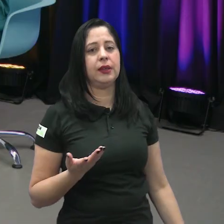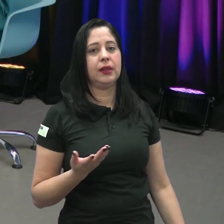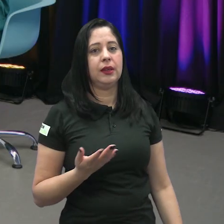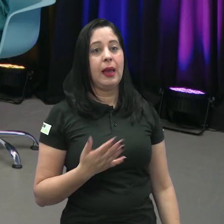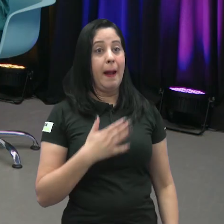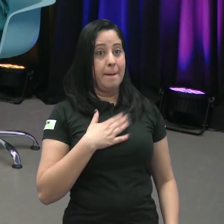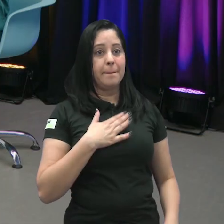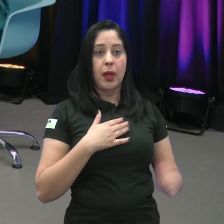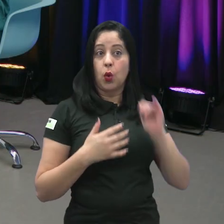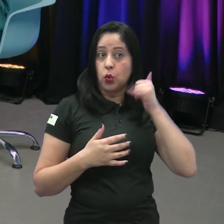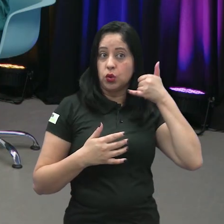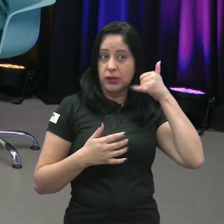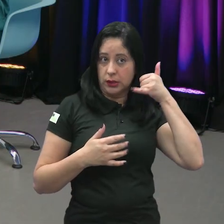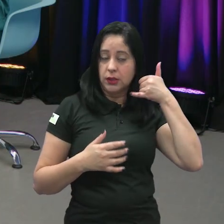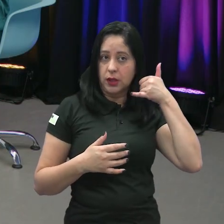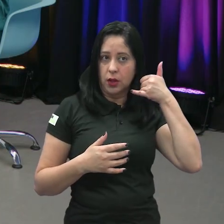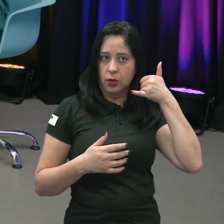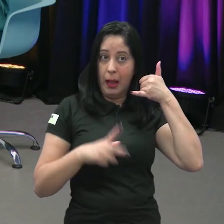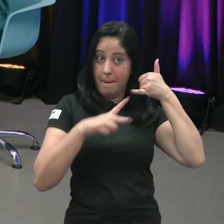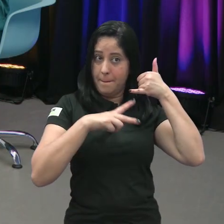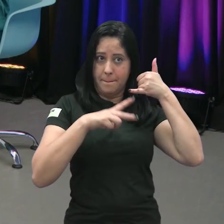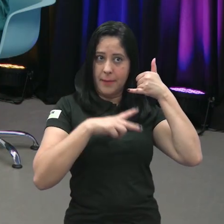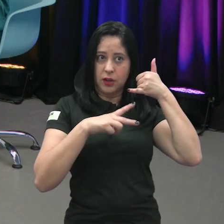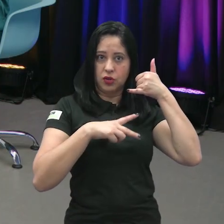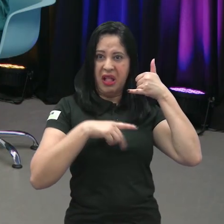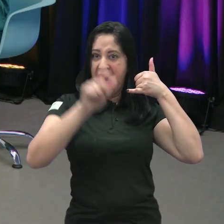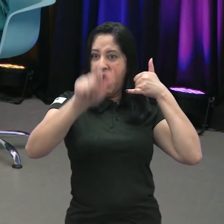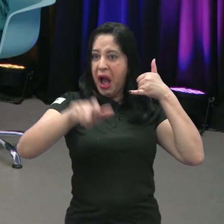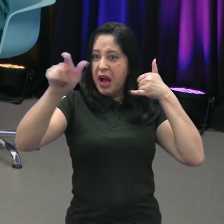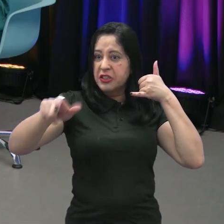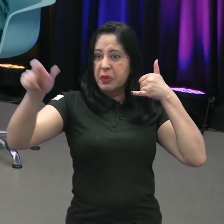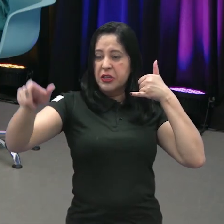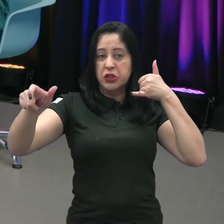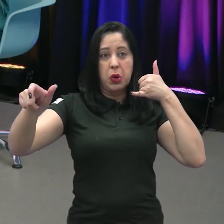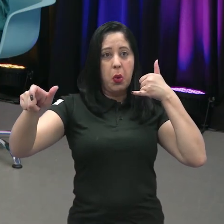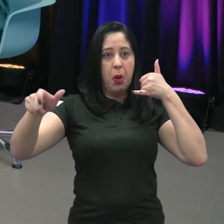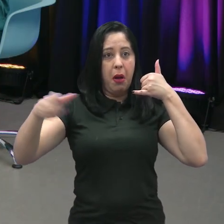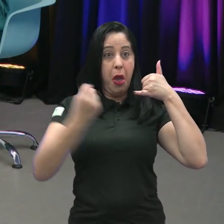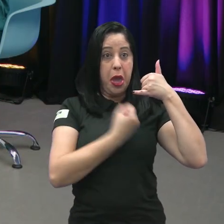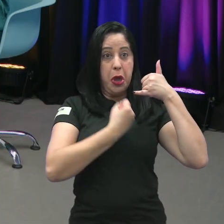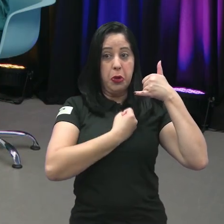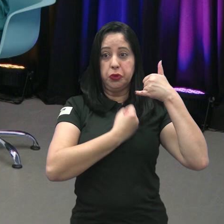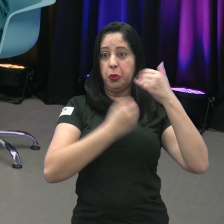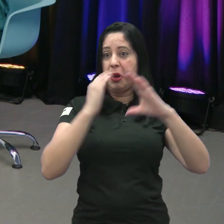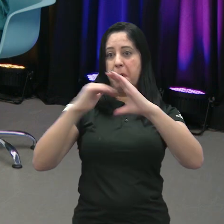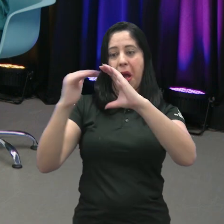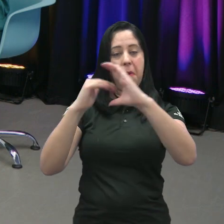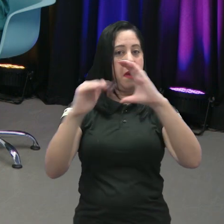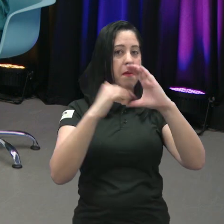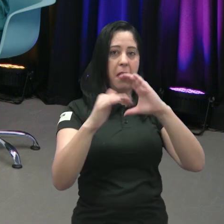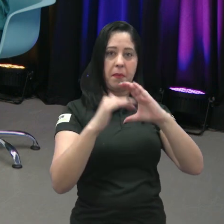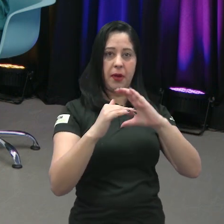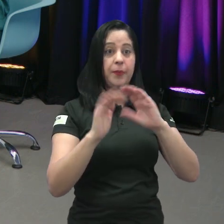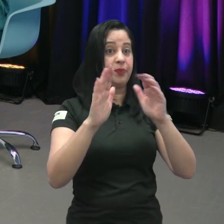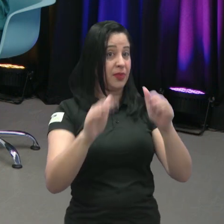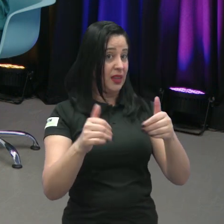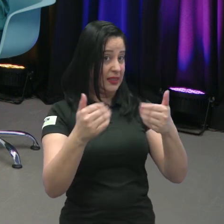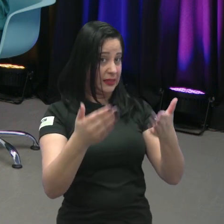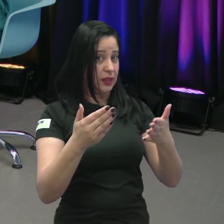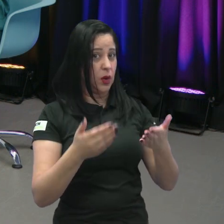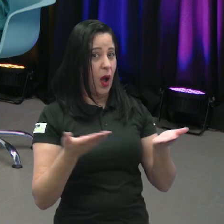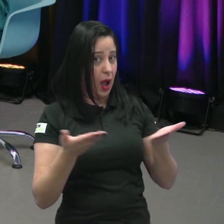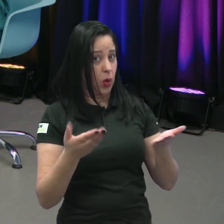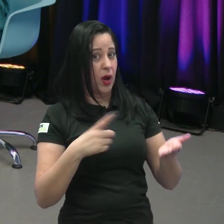tá? Meu telefone particular, muita gente em São José tem, né? Então, eu tô com uma situação aí, né,